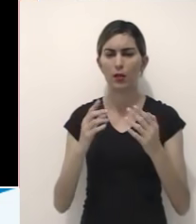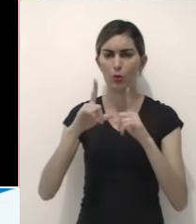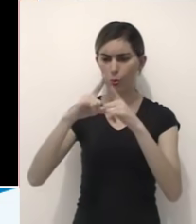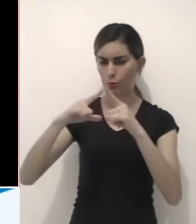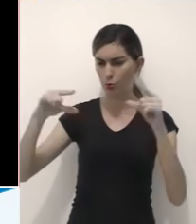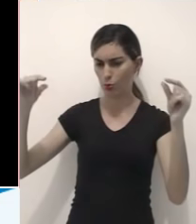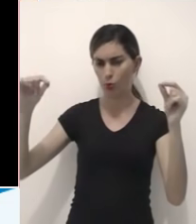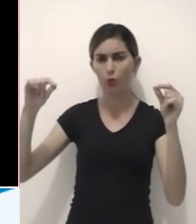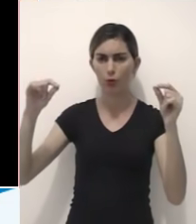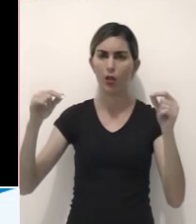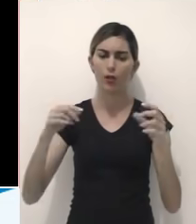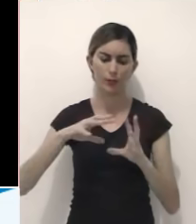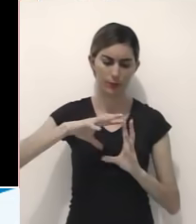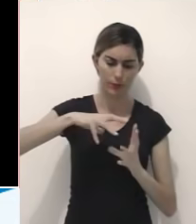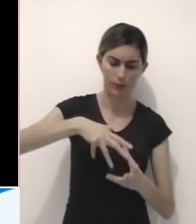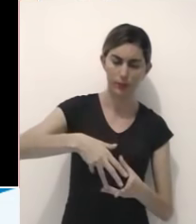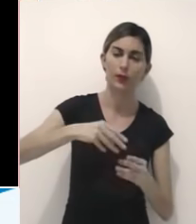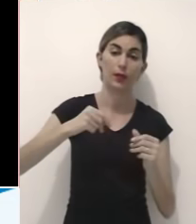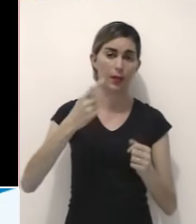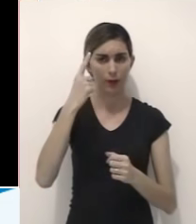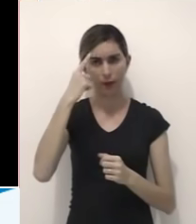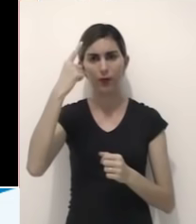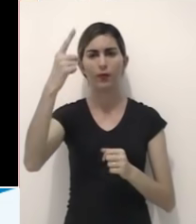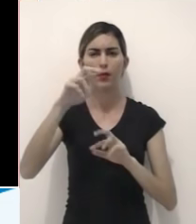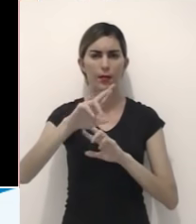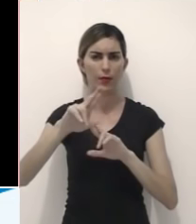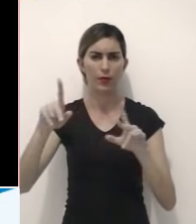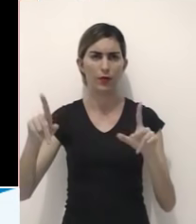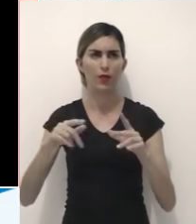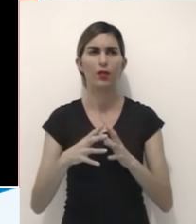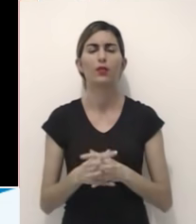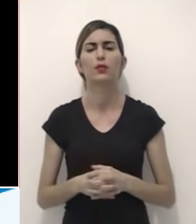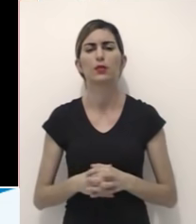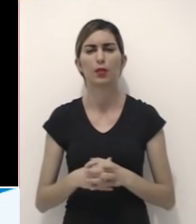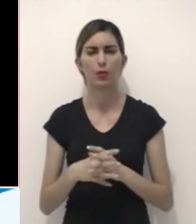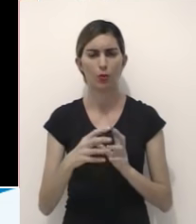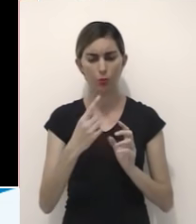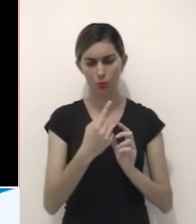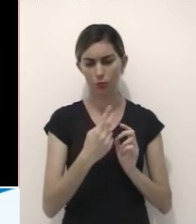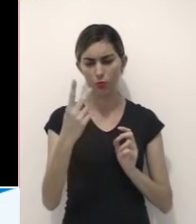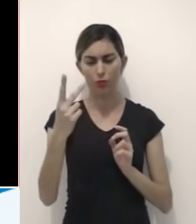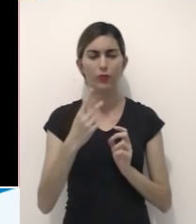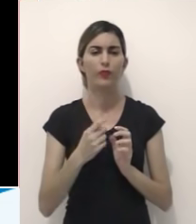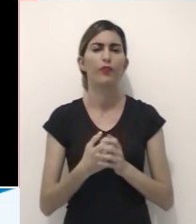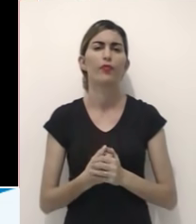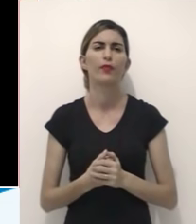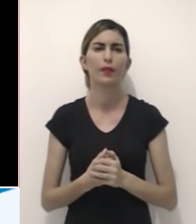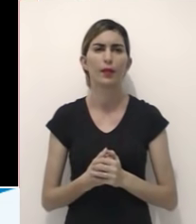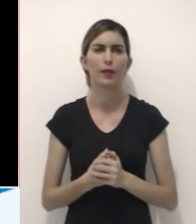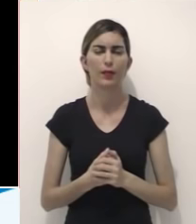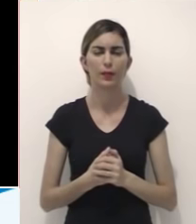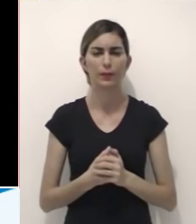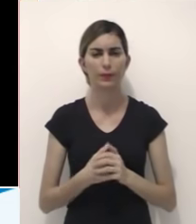o tamanho da Lua e da Terra, para a gente ter uma ideia da diferença do tamanho entre um e outro.